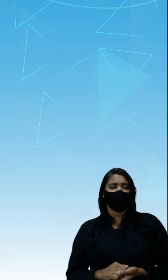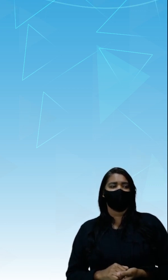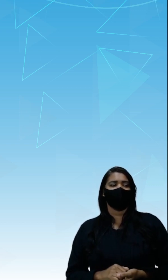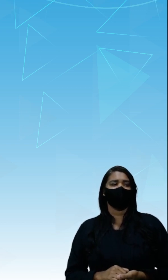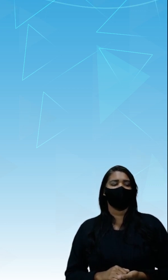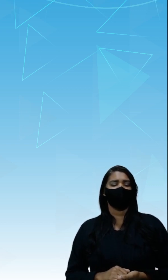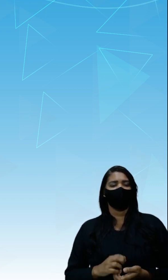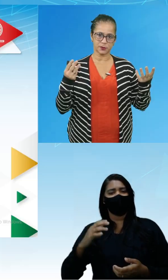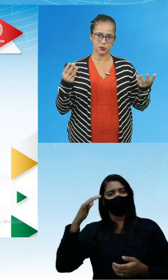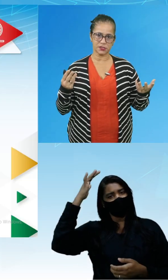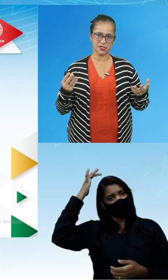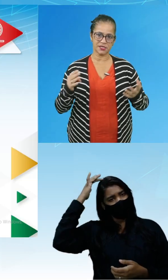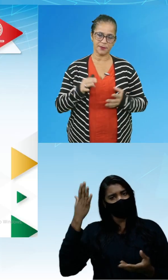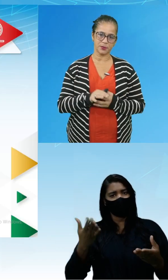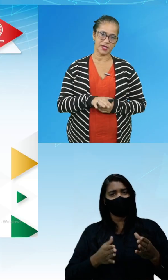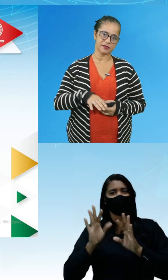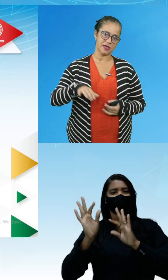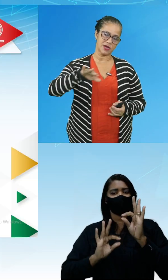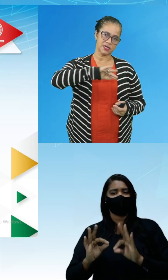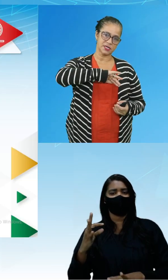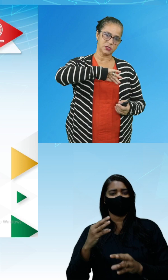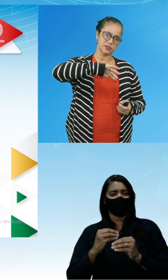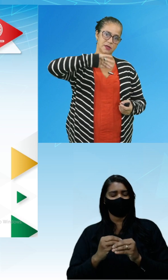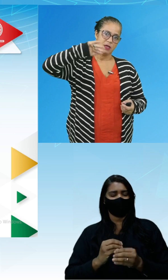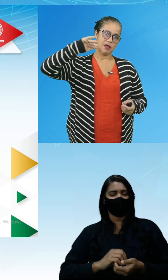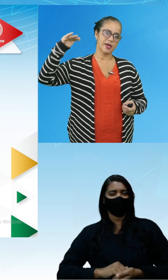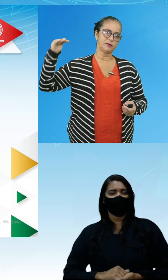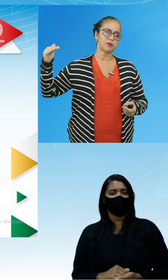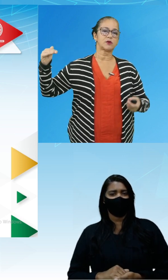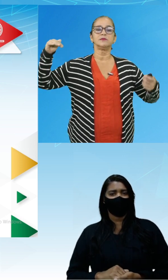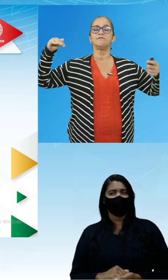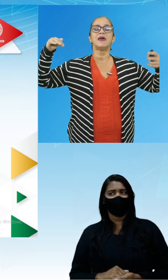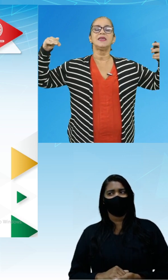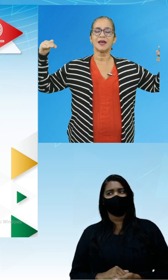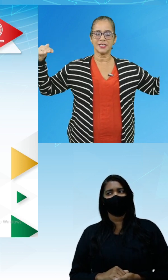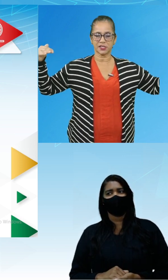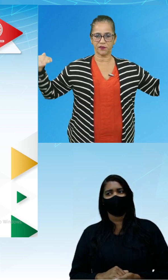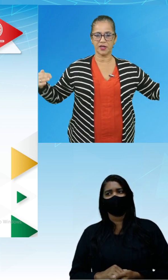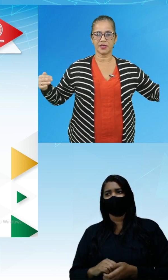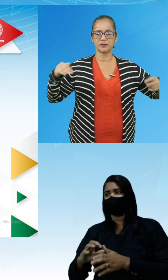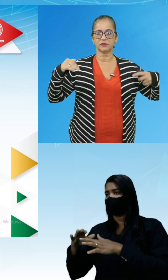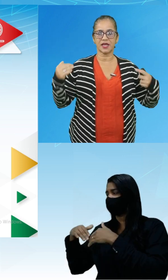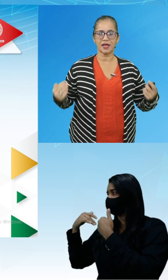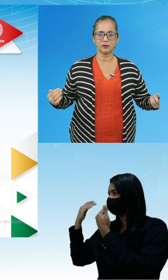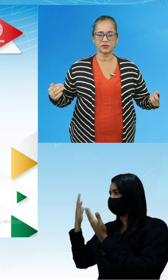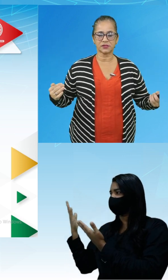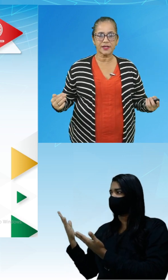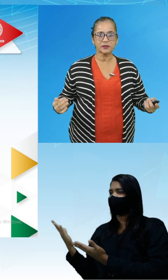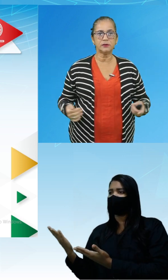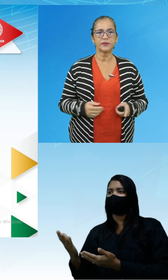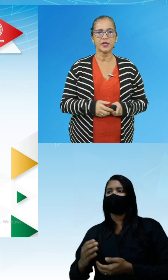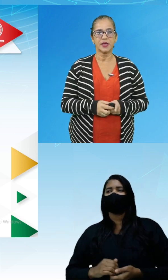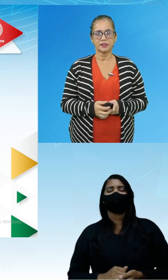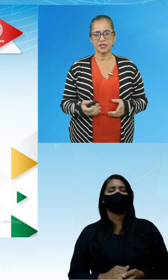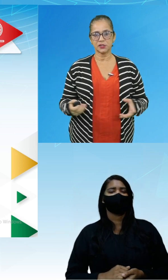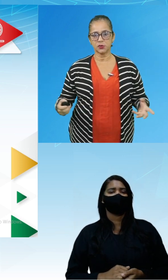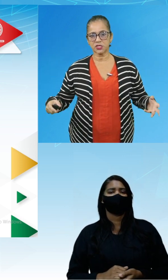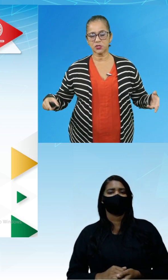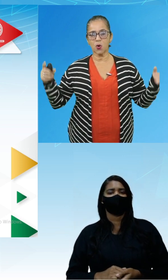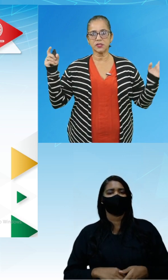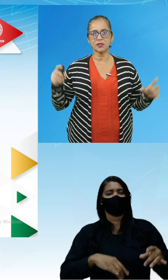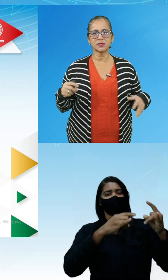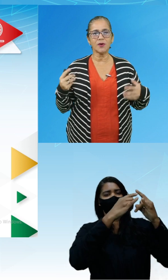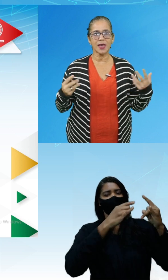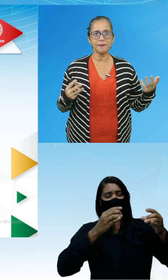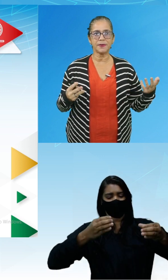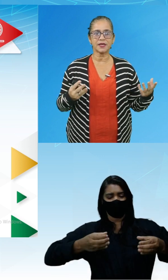uma escultura produzida, né? Porque tem uma grande meia esférica no teto, tem 2